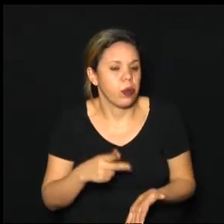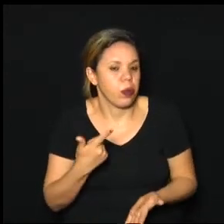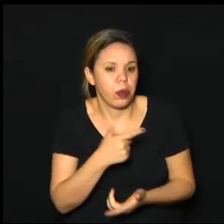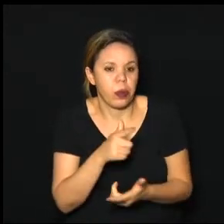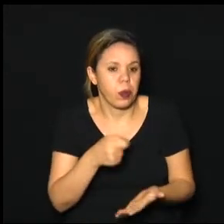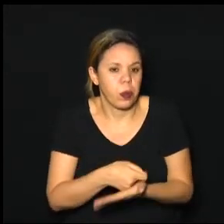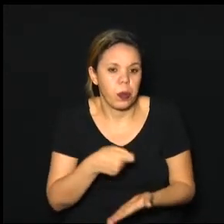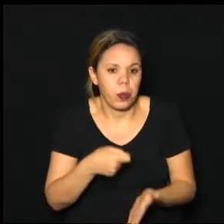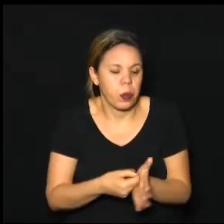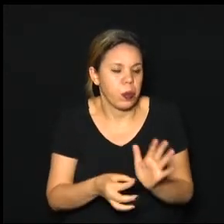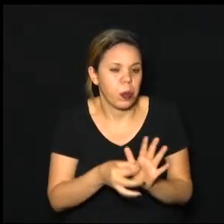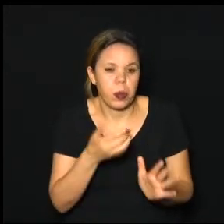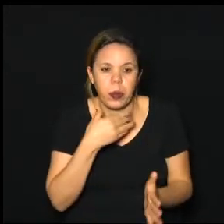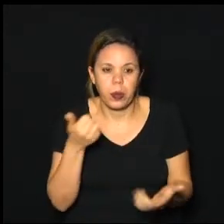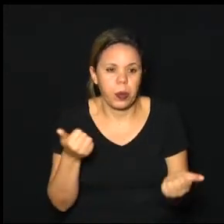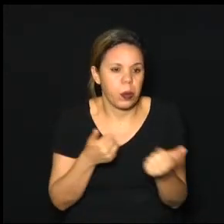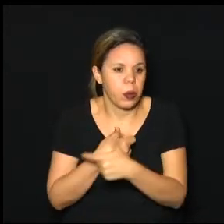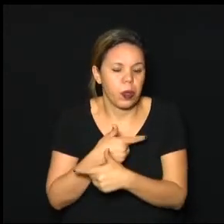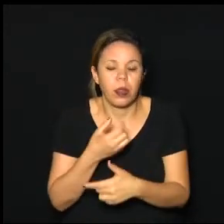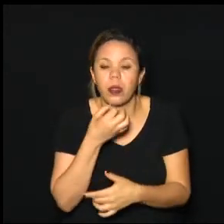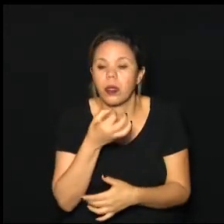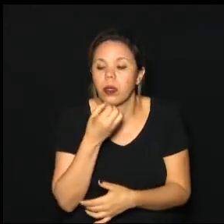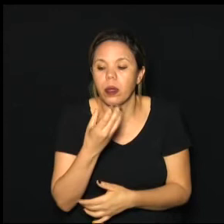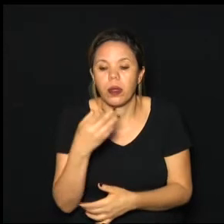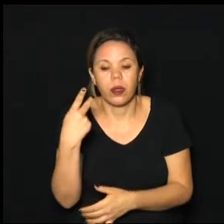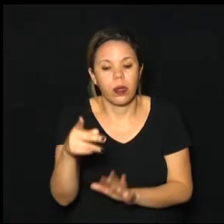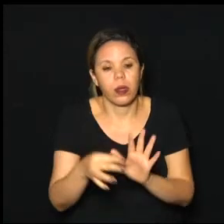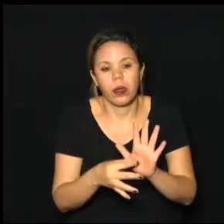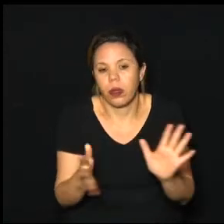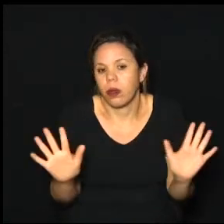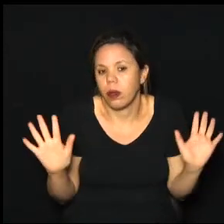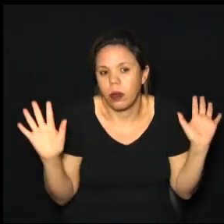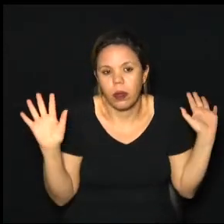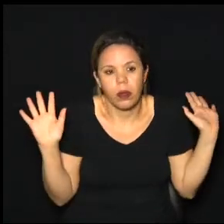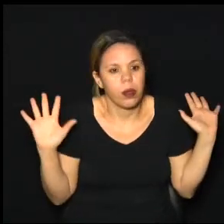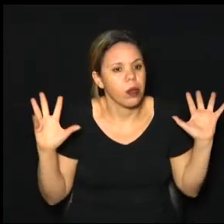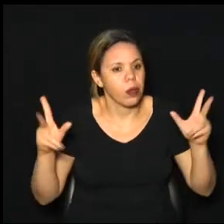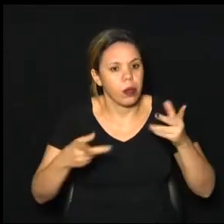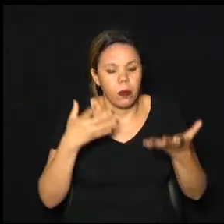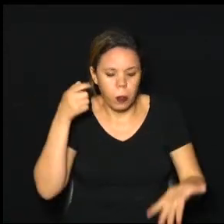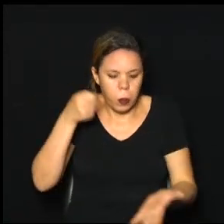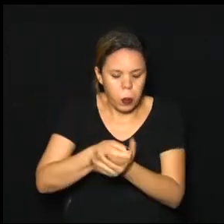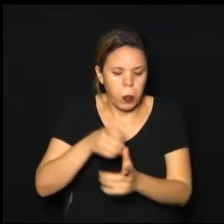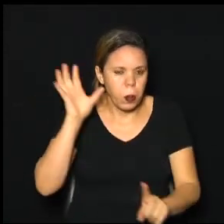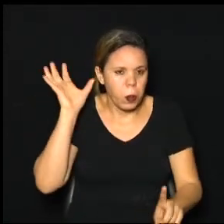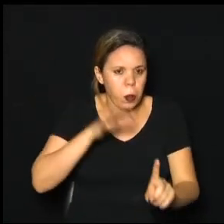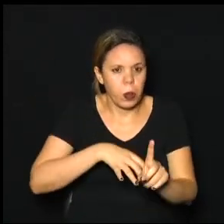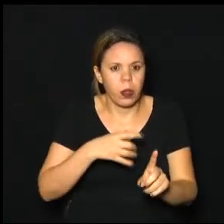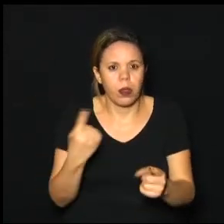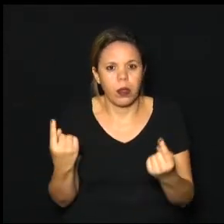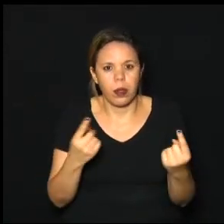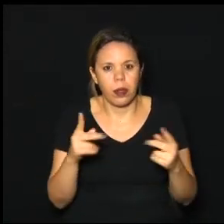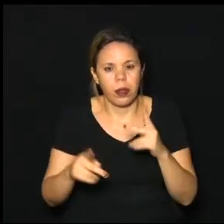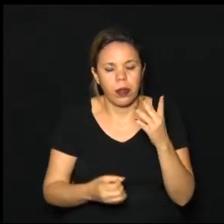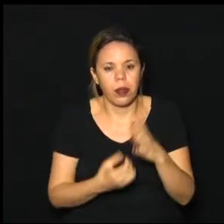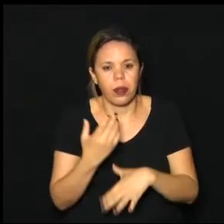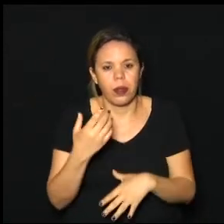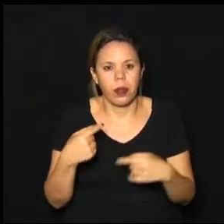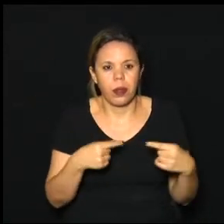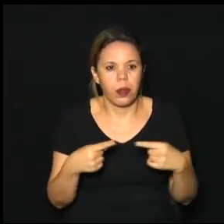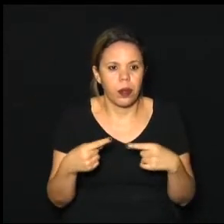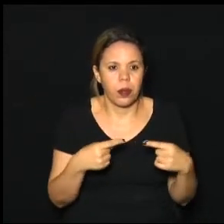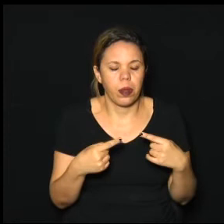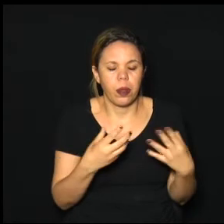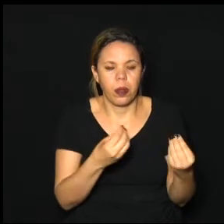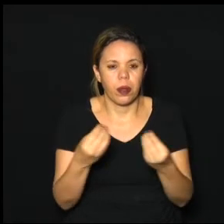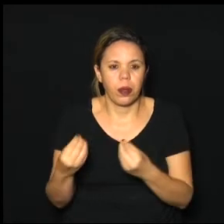existe opinião melhor. A opinião boa é a sua opinião e todo mundo quer impor a opinião um para o outro, gerando aí debates